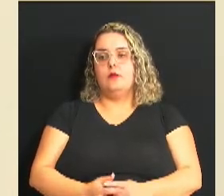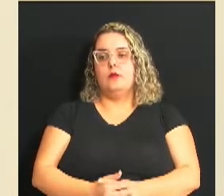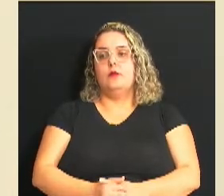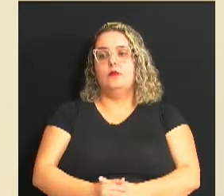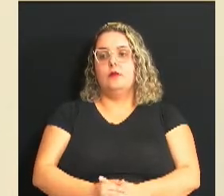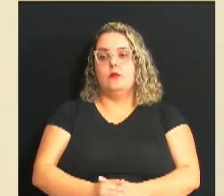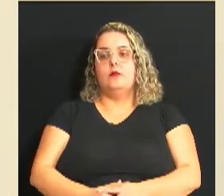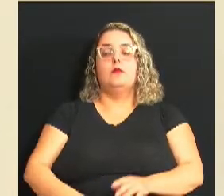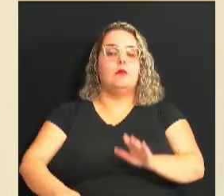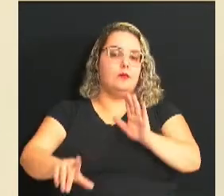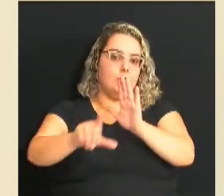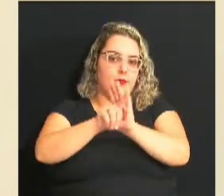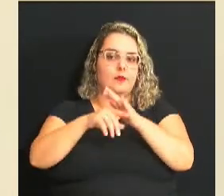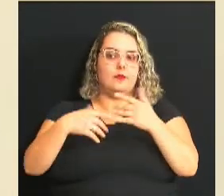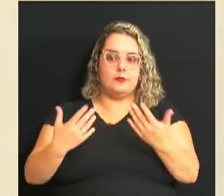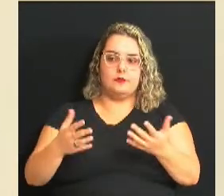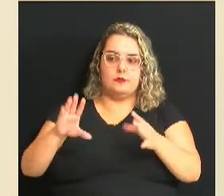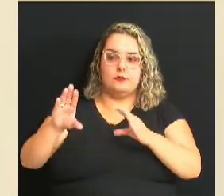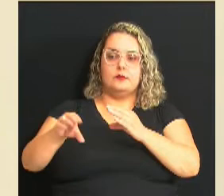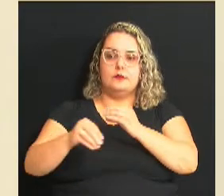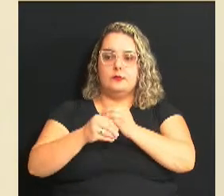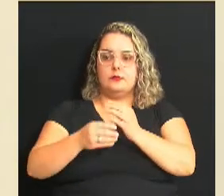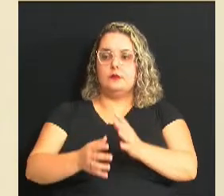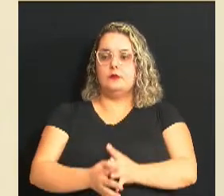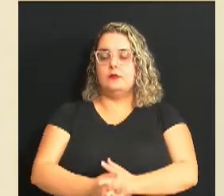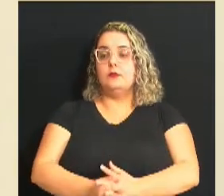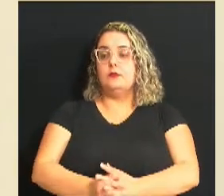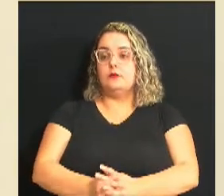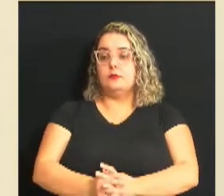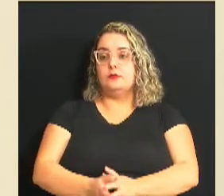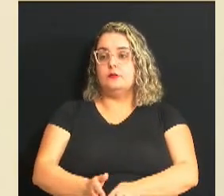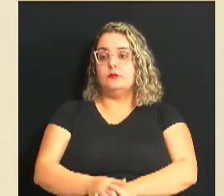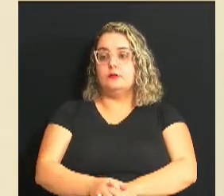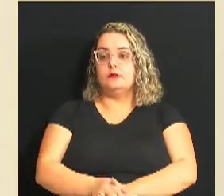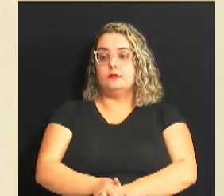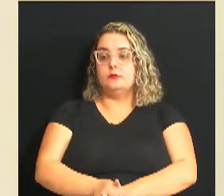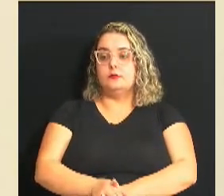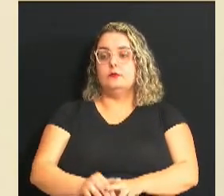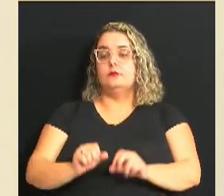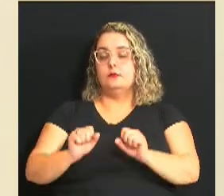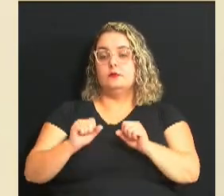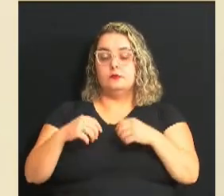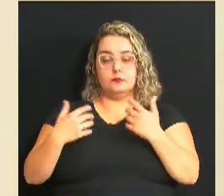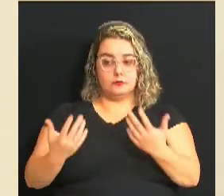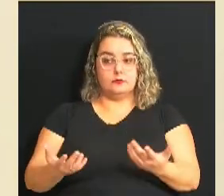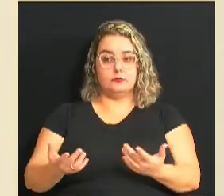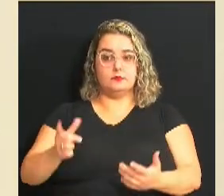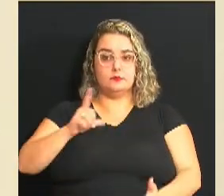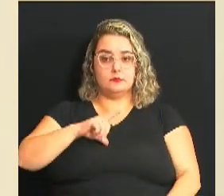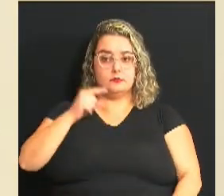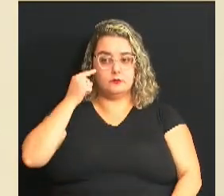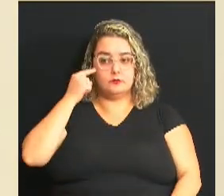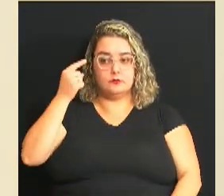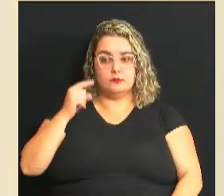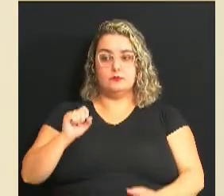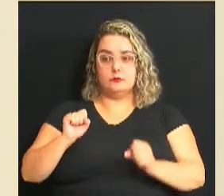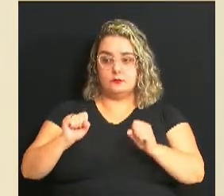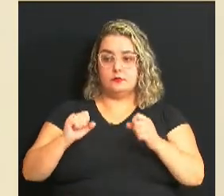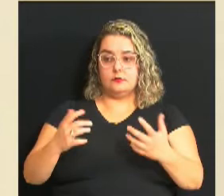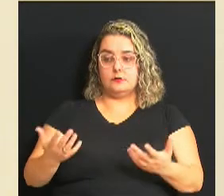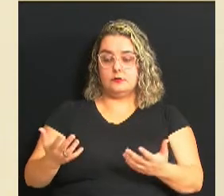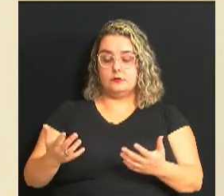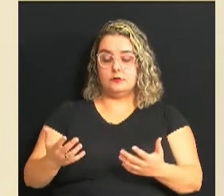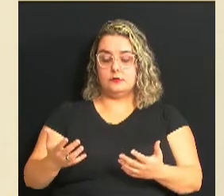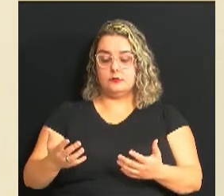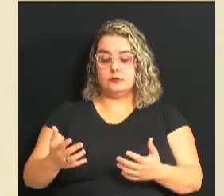legal dessas emendas. Então, pode ser uma boa, a gente ter uma noção disso, pode ser um instrumento importante